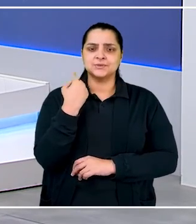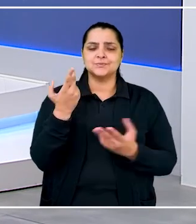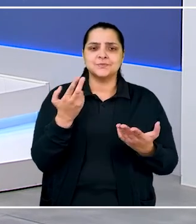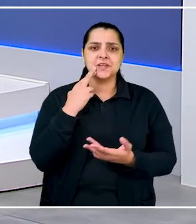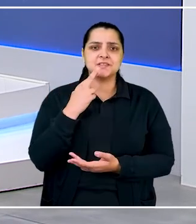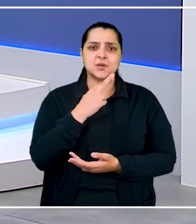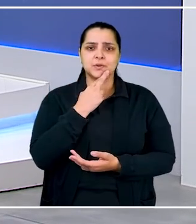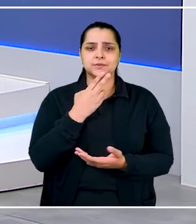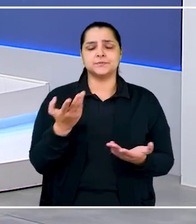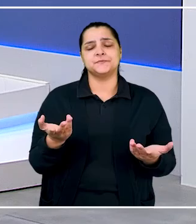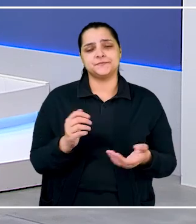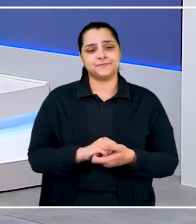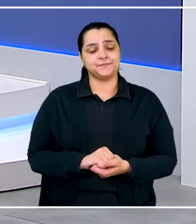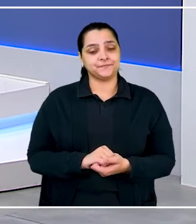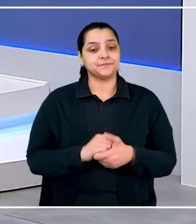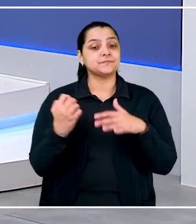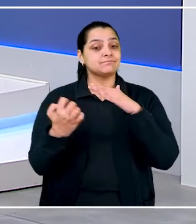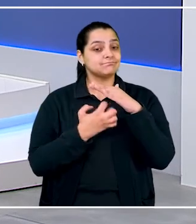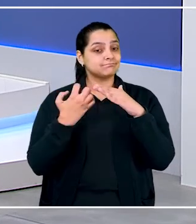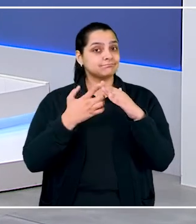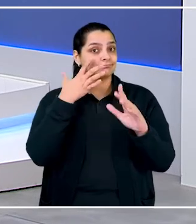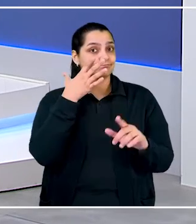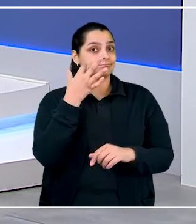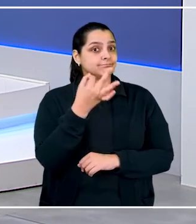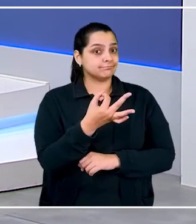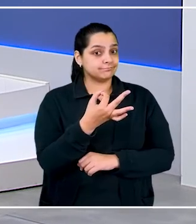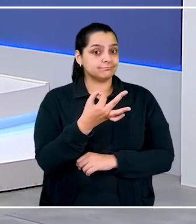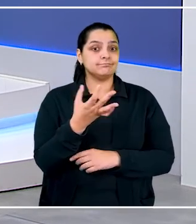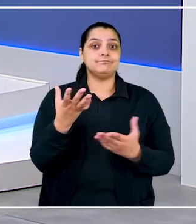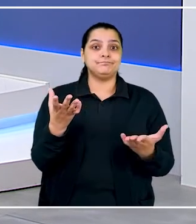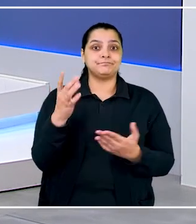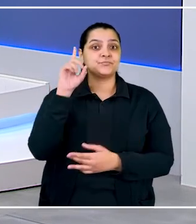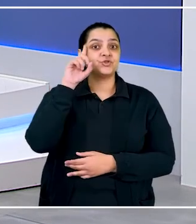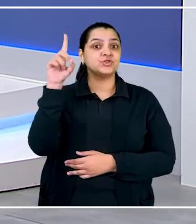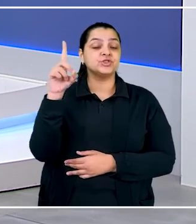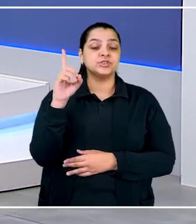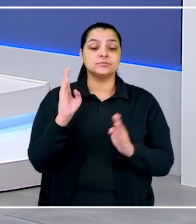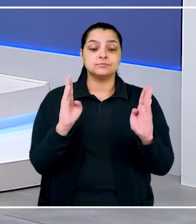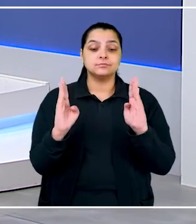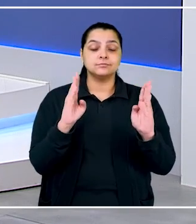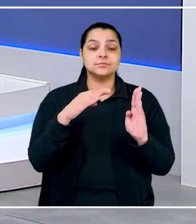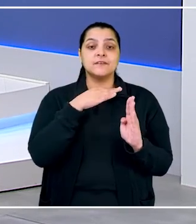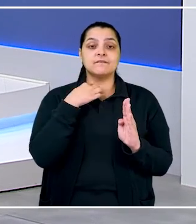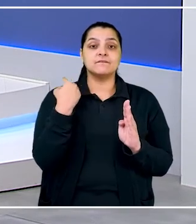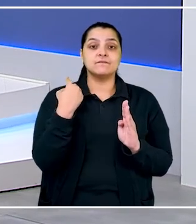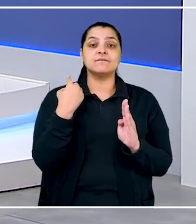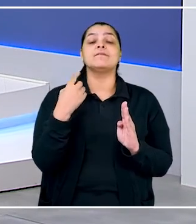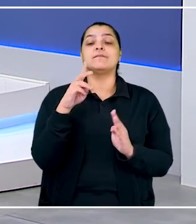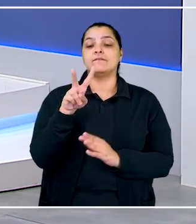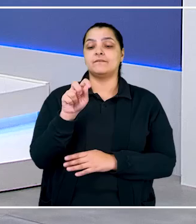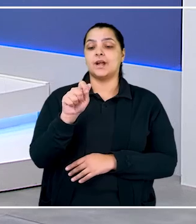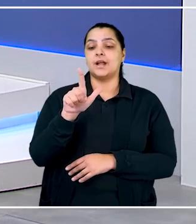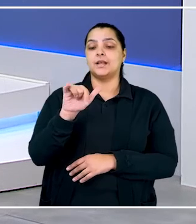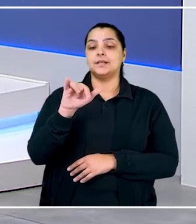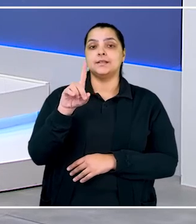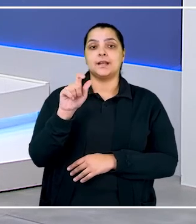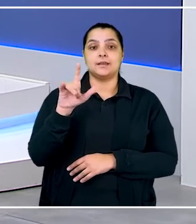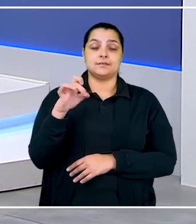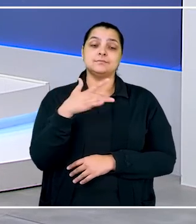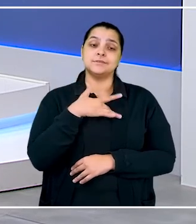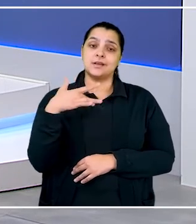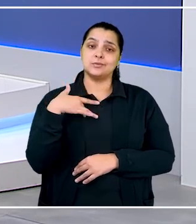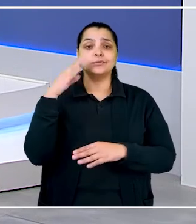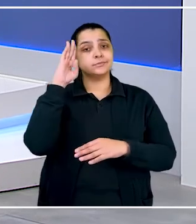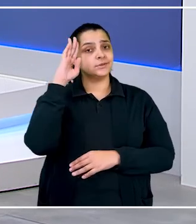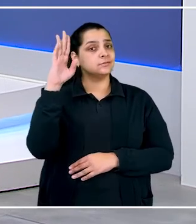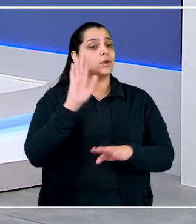uma lanchonete? Pois é, Anderson, as empresas têm de ficar muito atentas às datas de vencimento dos produtos. Além de preservar a saúde